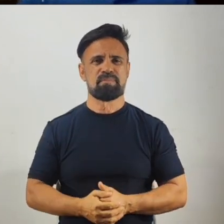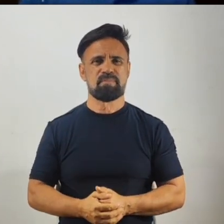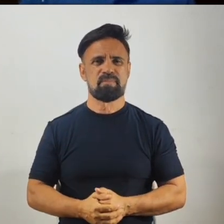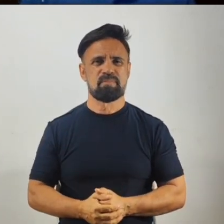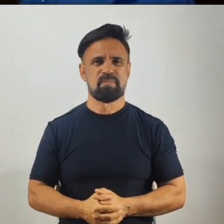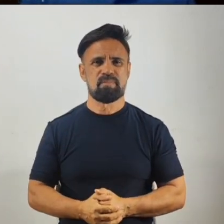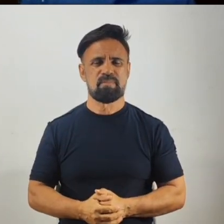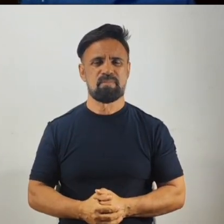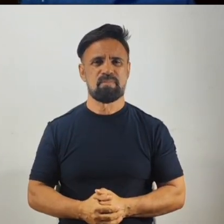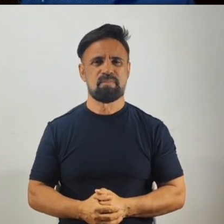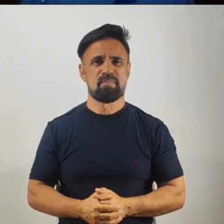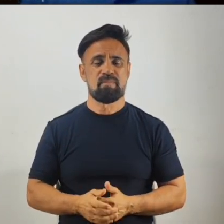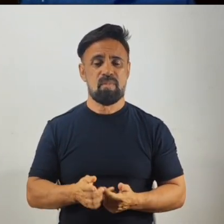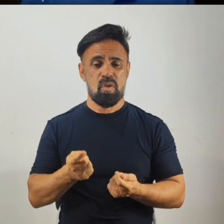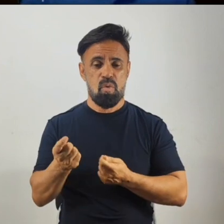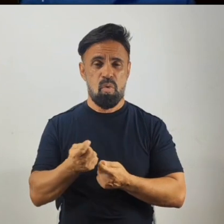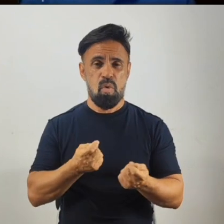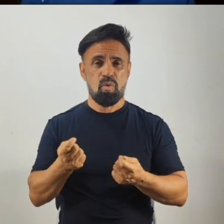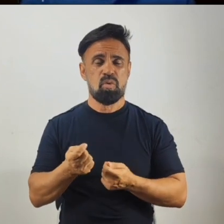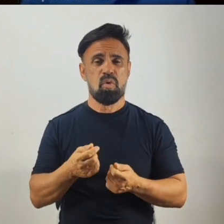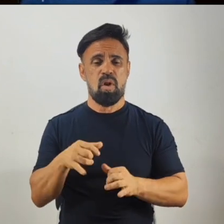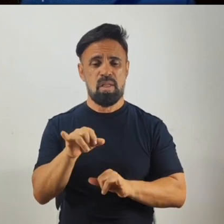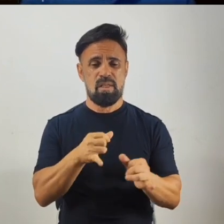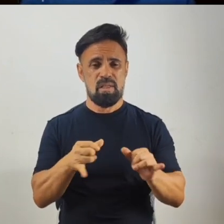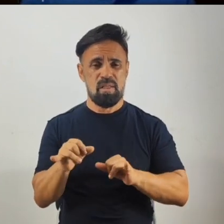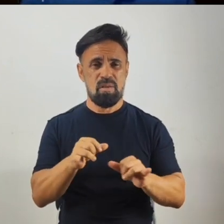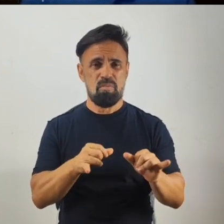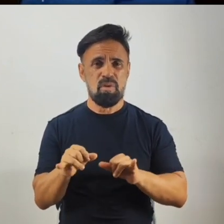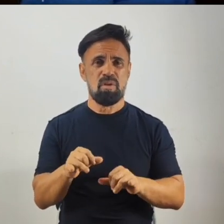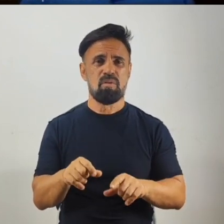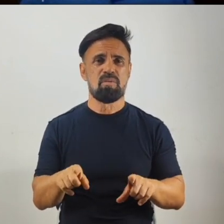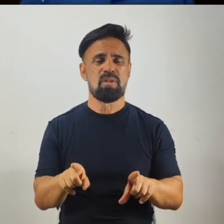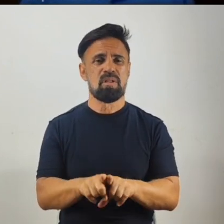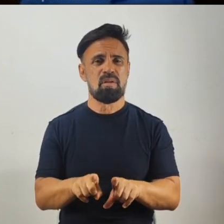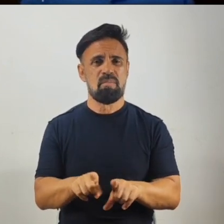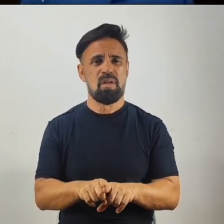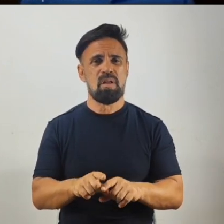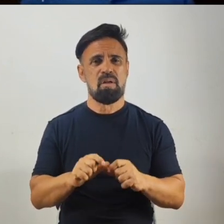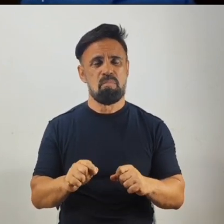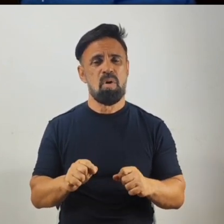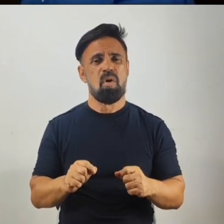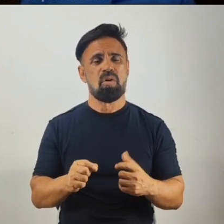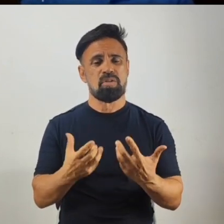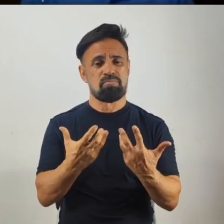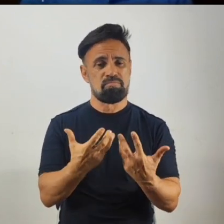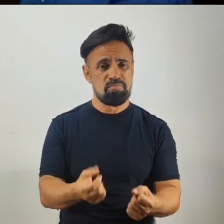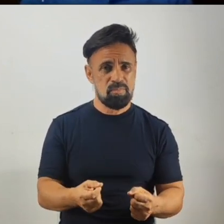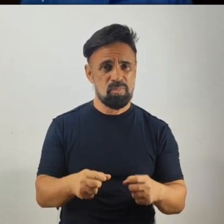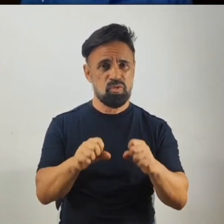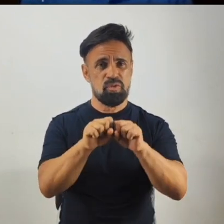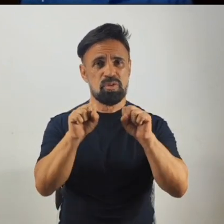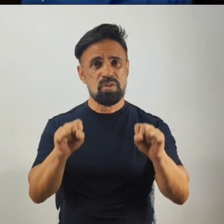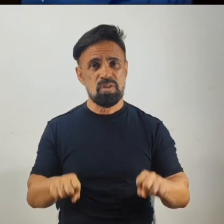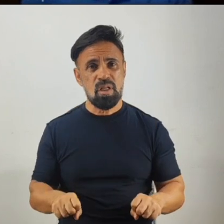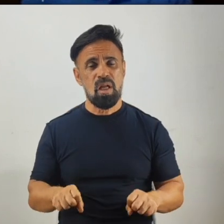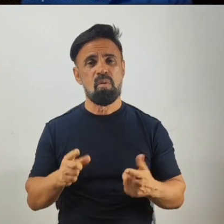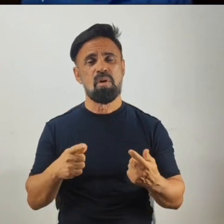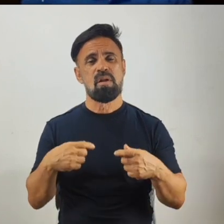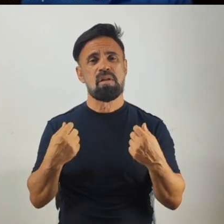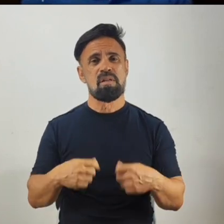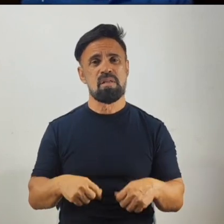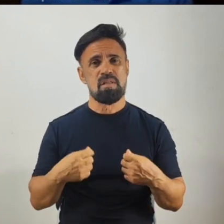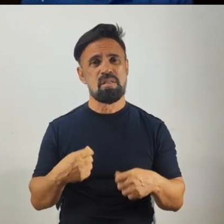esses meios de controle desses vetores e pragas urbanas. O controle químico, que muitas vezes pode